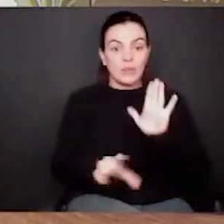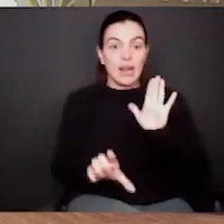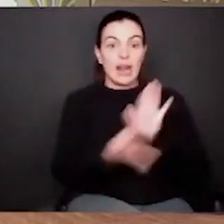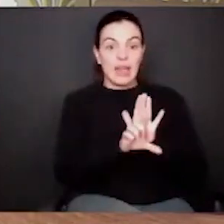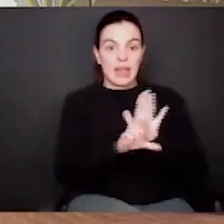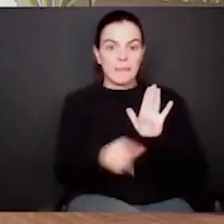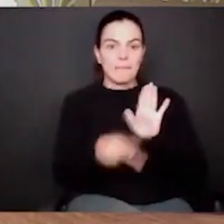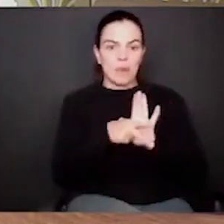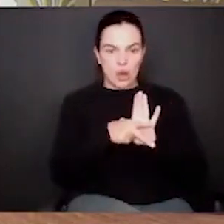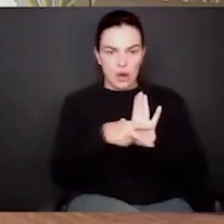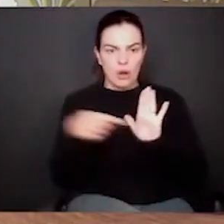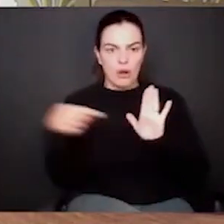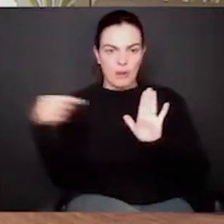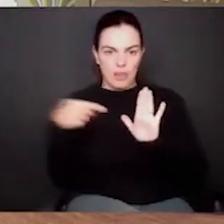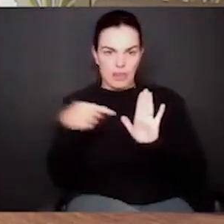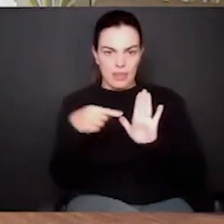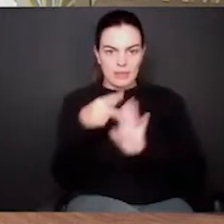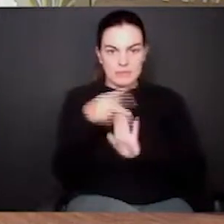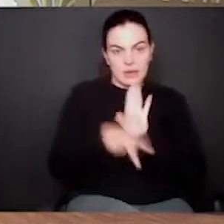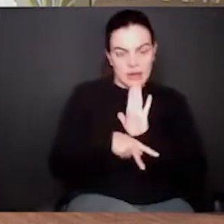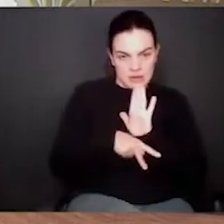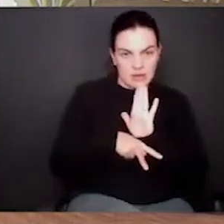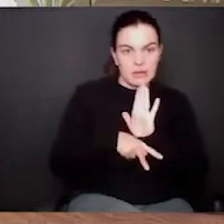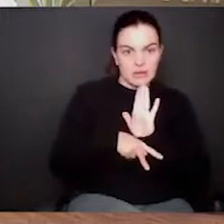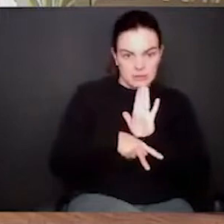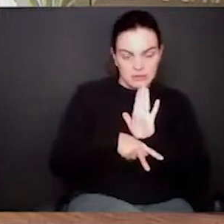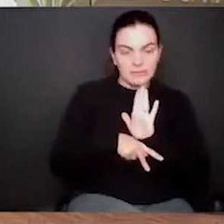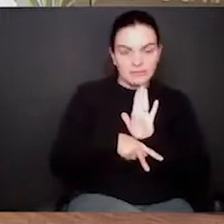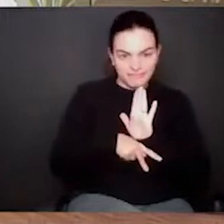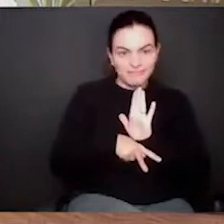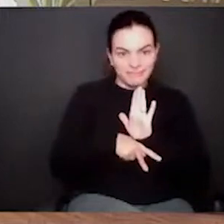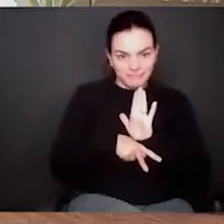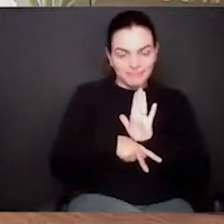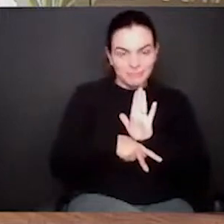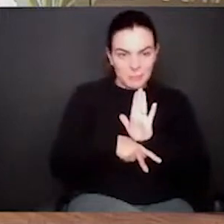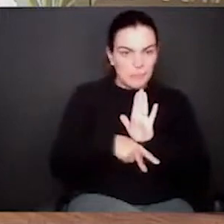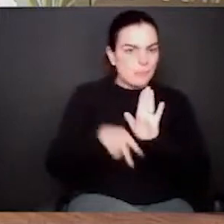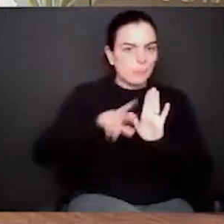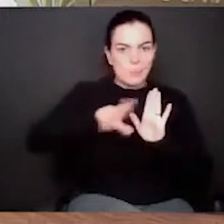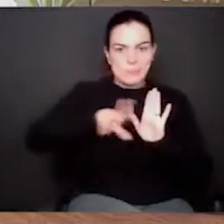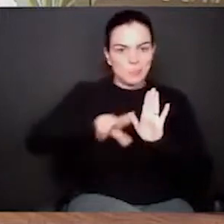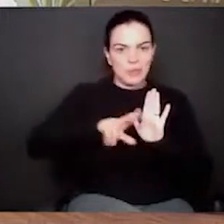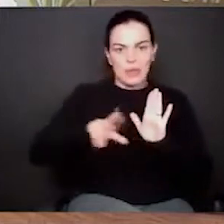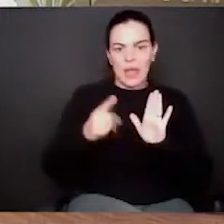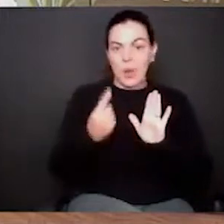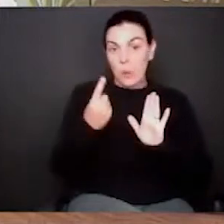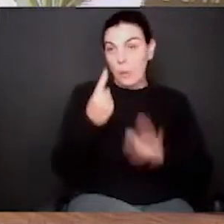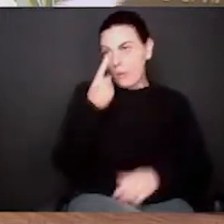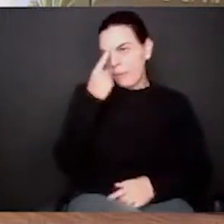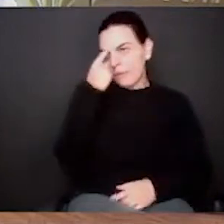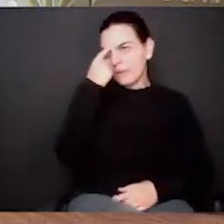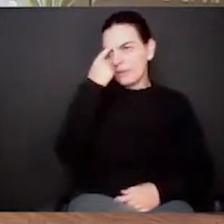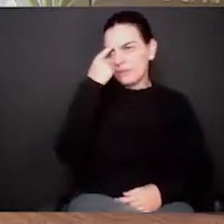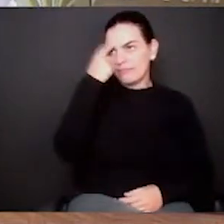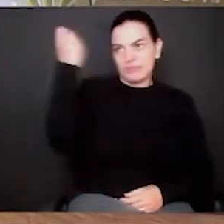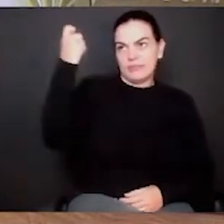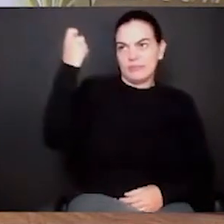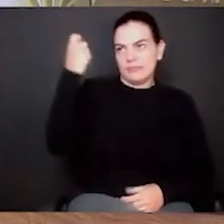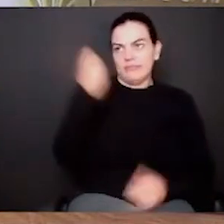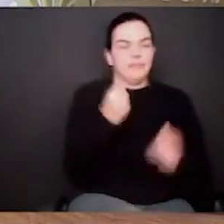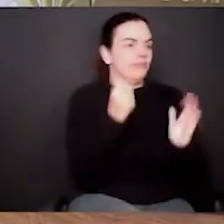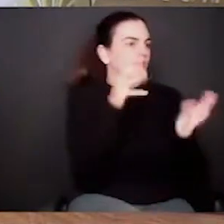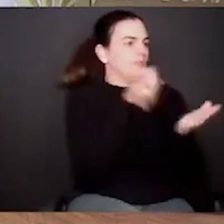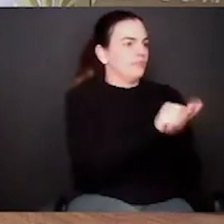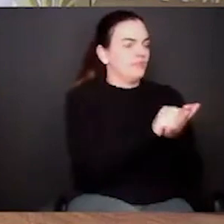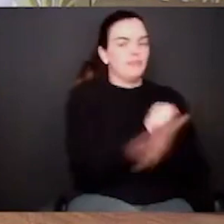possam entender de onde vem isso. Isso não é fruto de uma cabeça, de uma mente, isso não é fruto